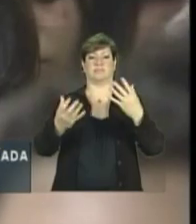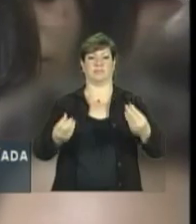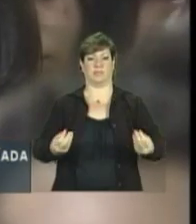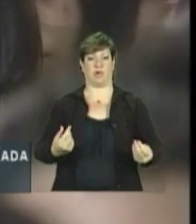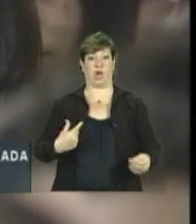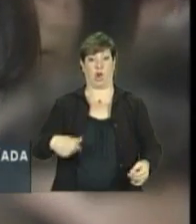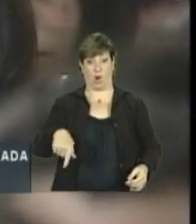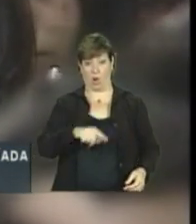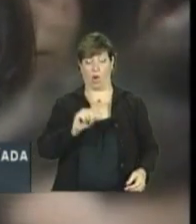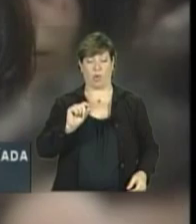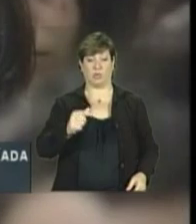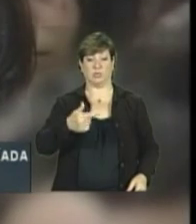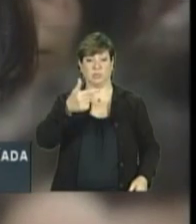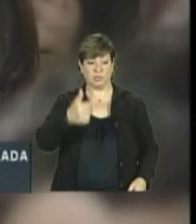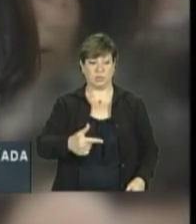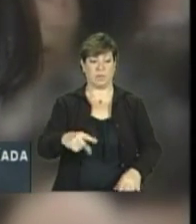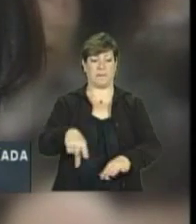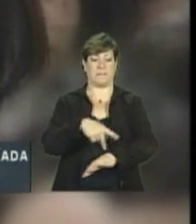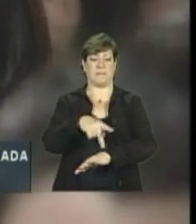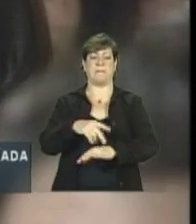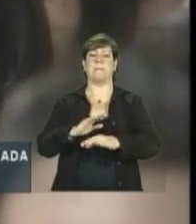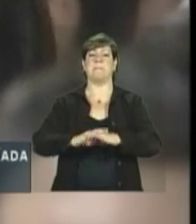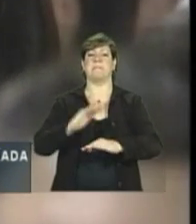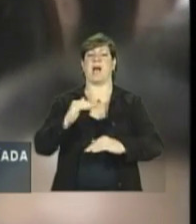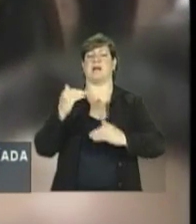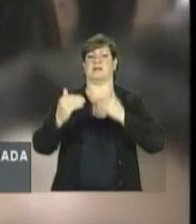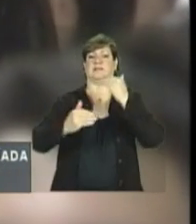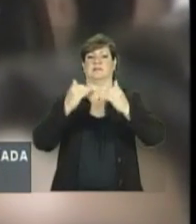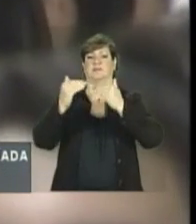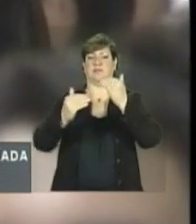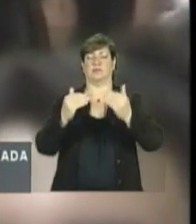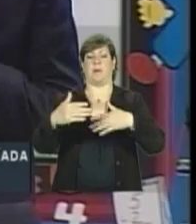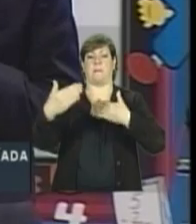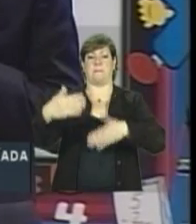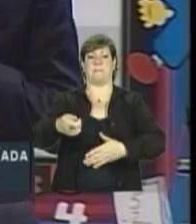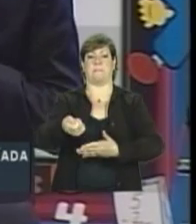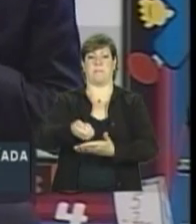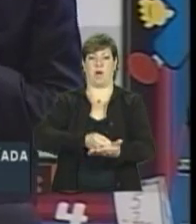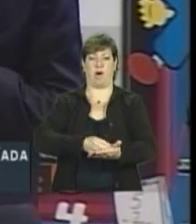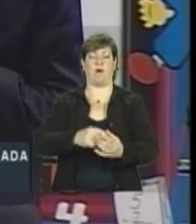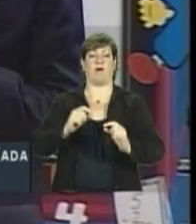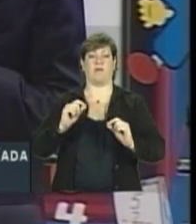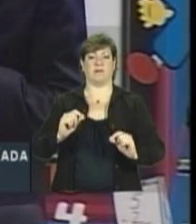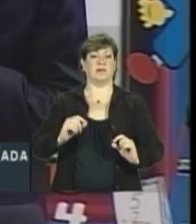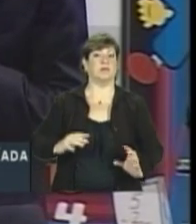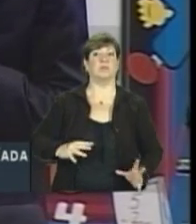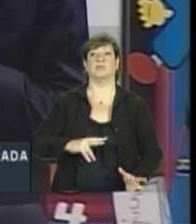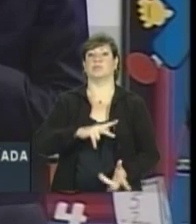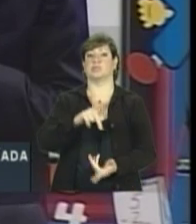o segundo país que mais evoluiu no exame internacional em matemática no mundo.